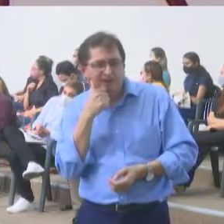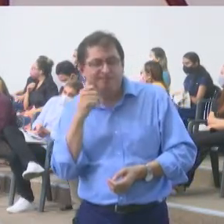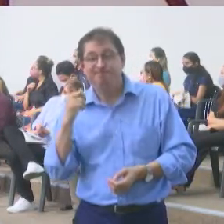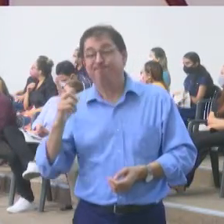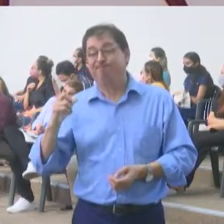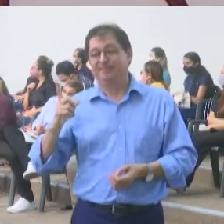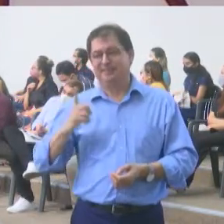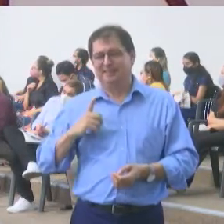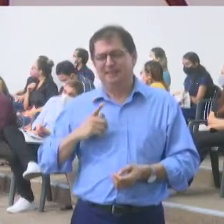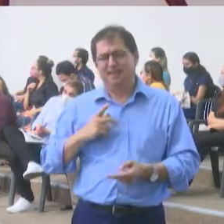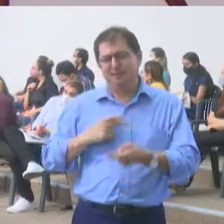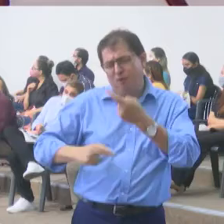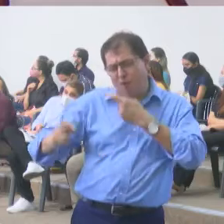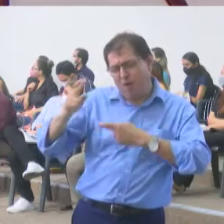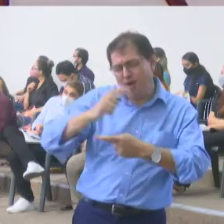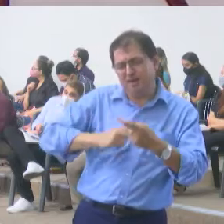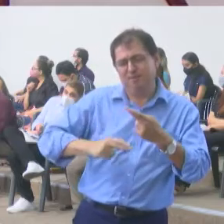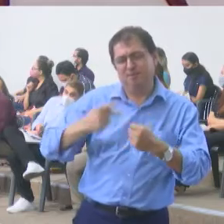Senhor